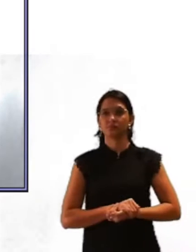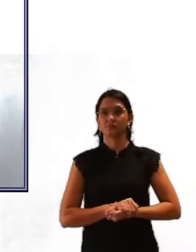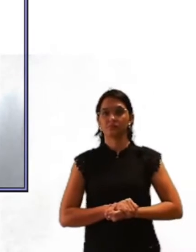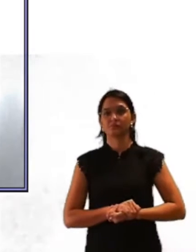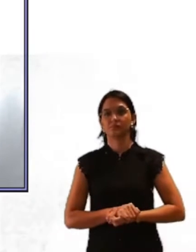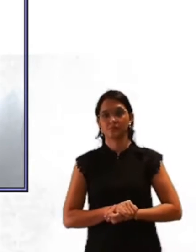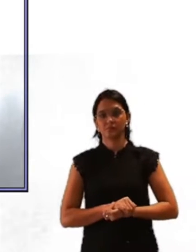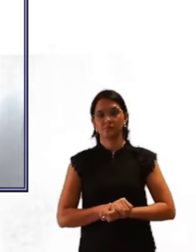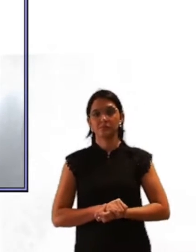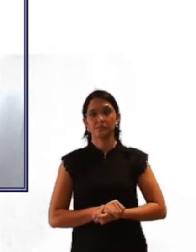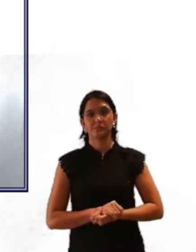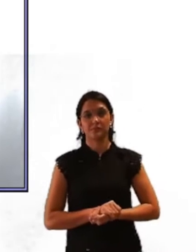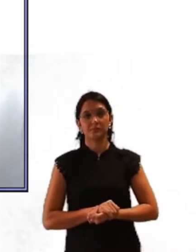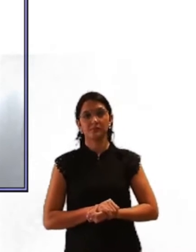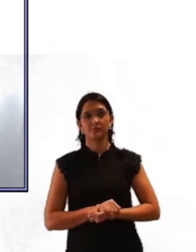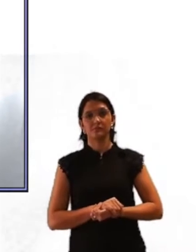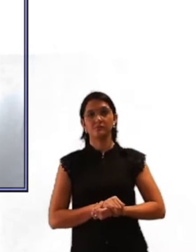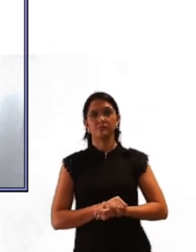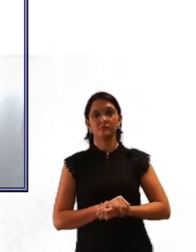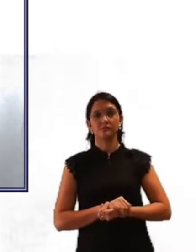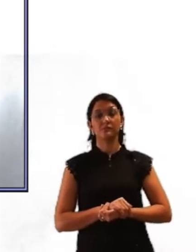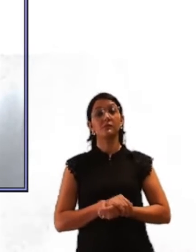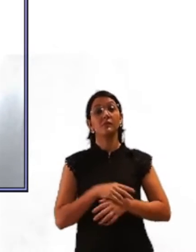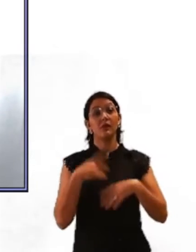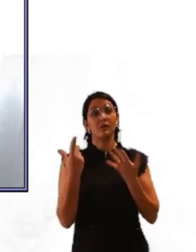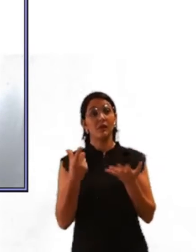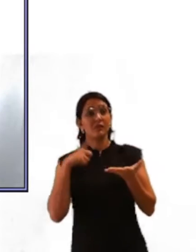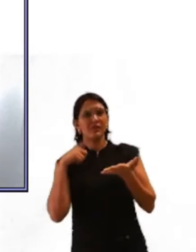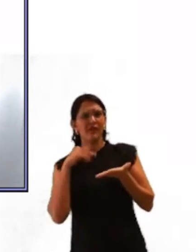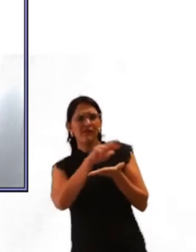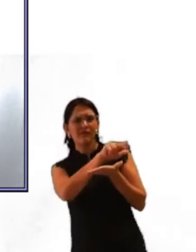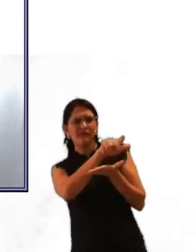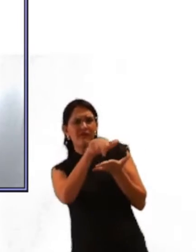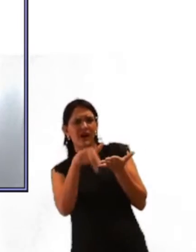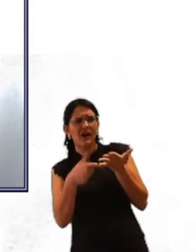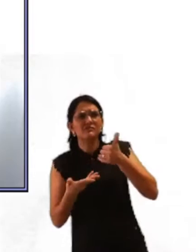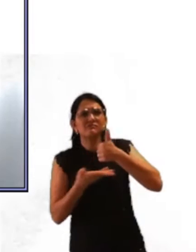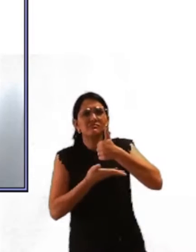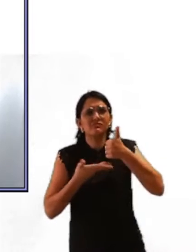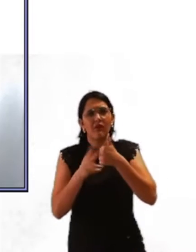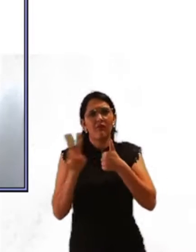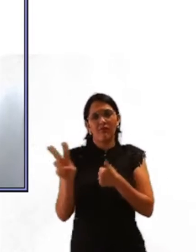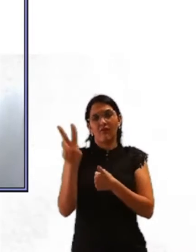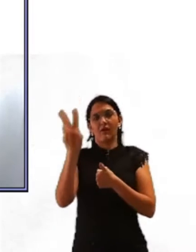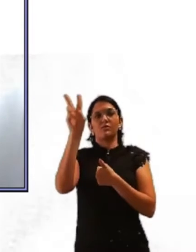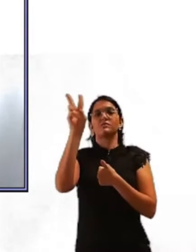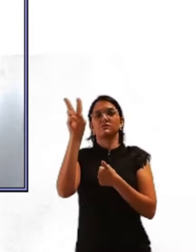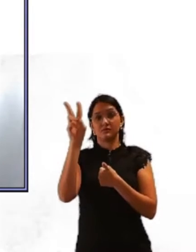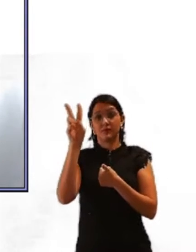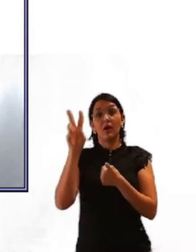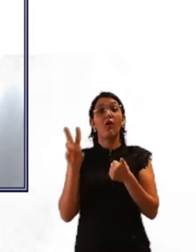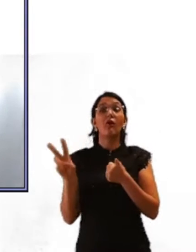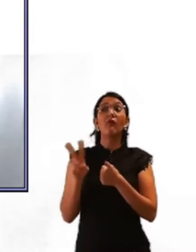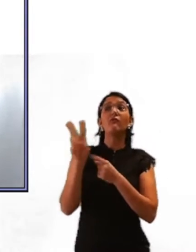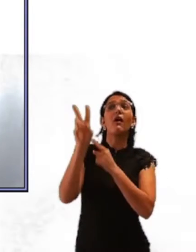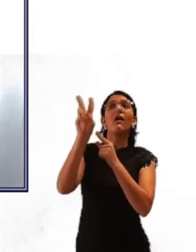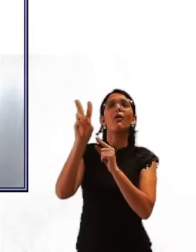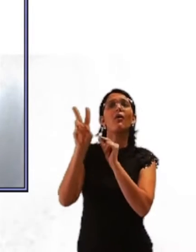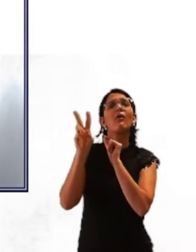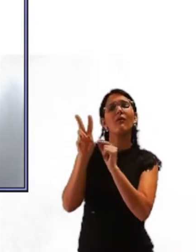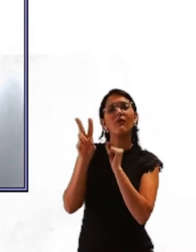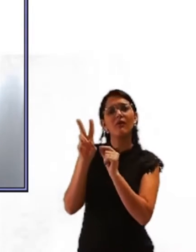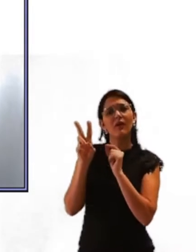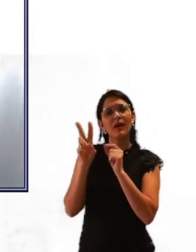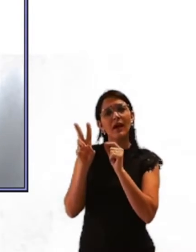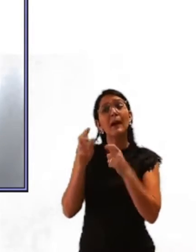muito principiológica. E os princípios retratam valores. E os valores, eles devem